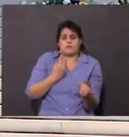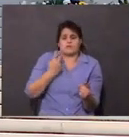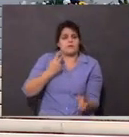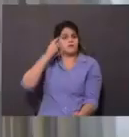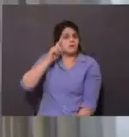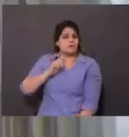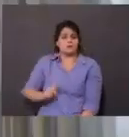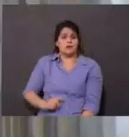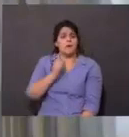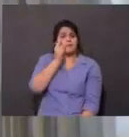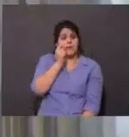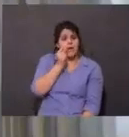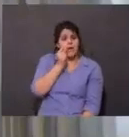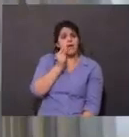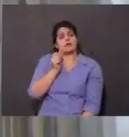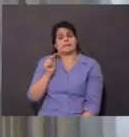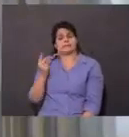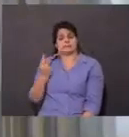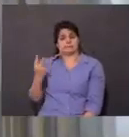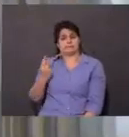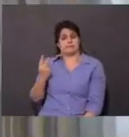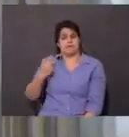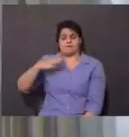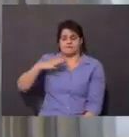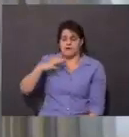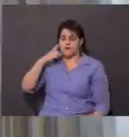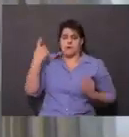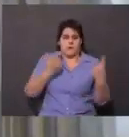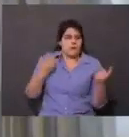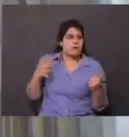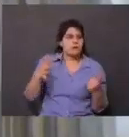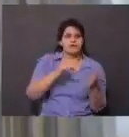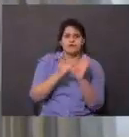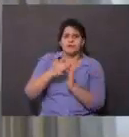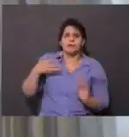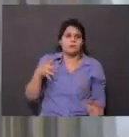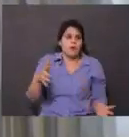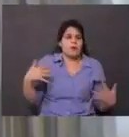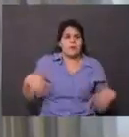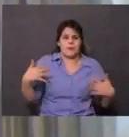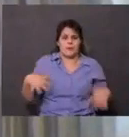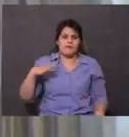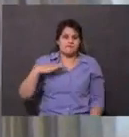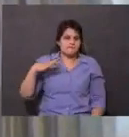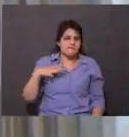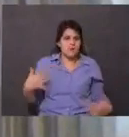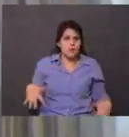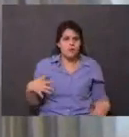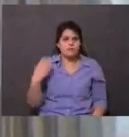Teu pai e eu andávamos aflitos à tua procura.